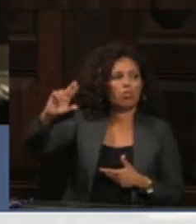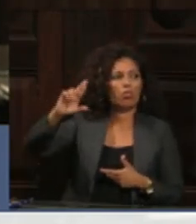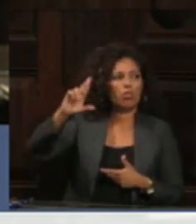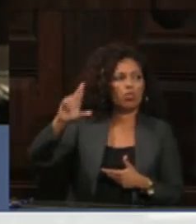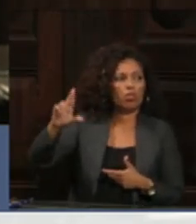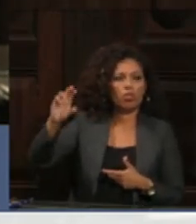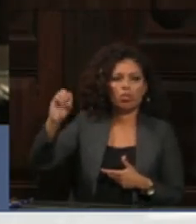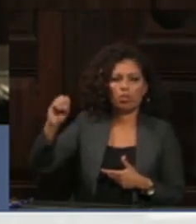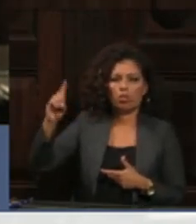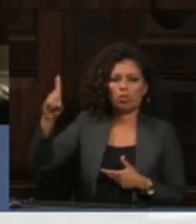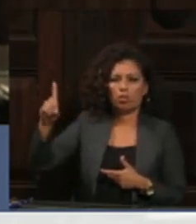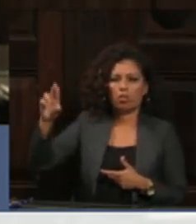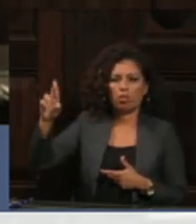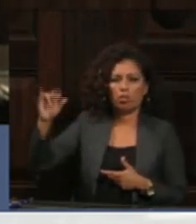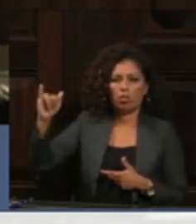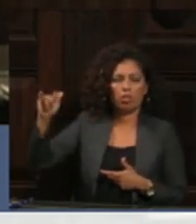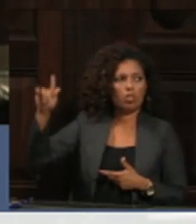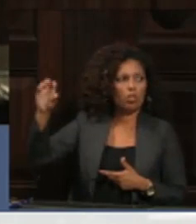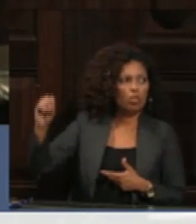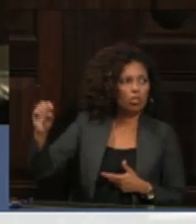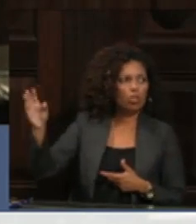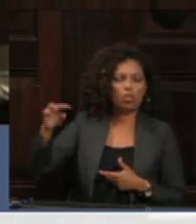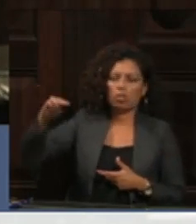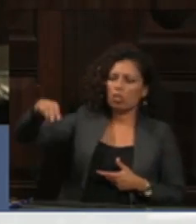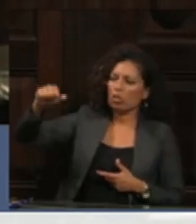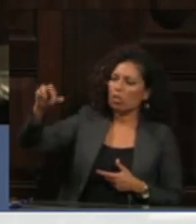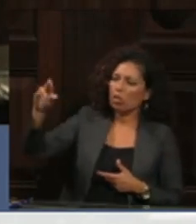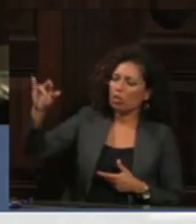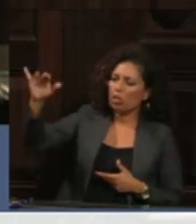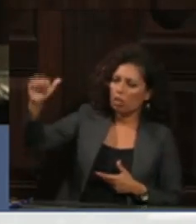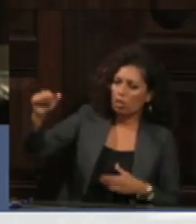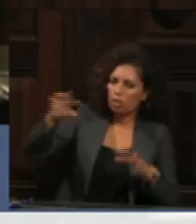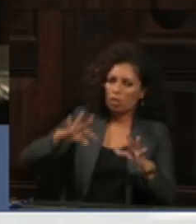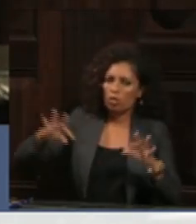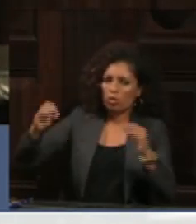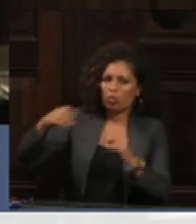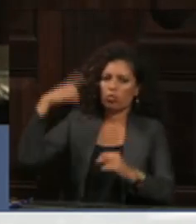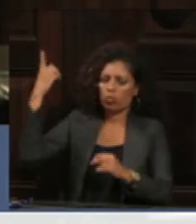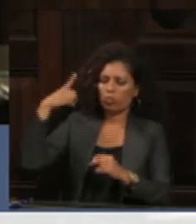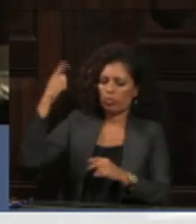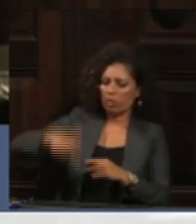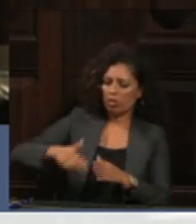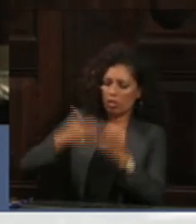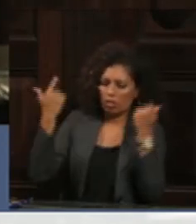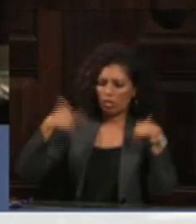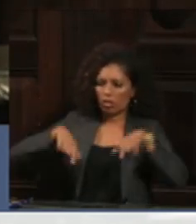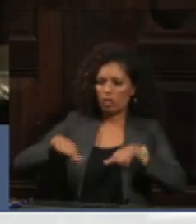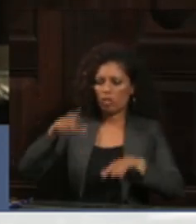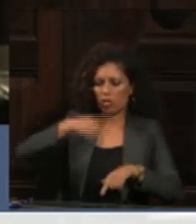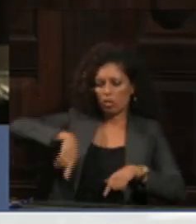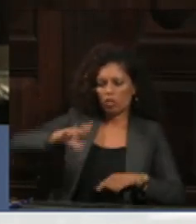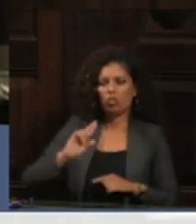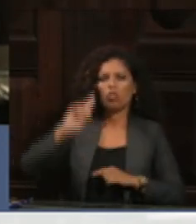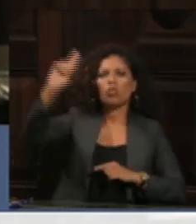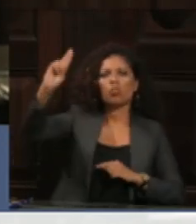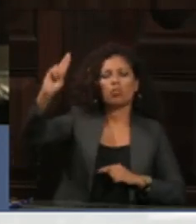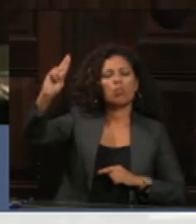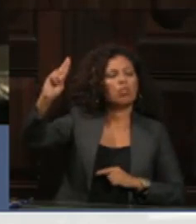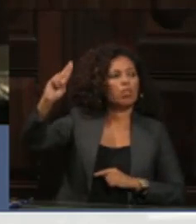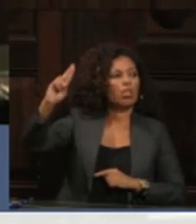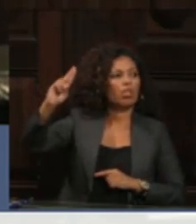Rodrigo, Marina, companheiros e companheiras aqui dessa casa, nós temos a